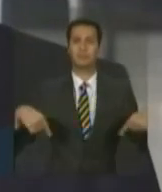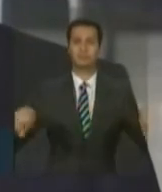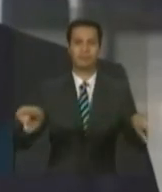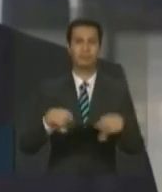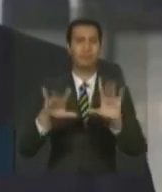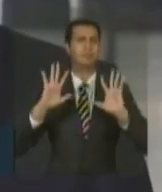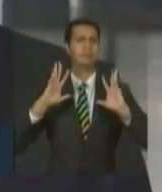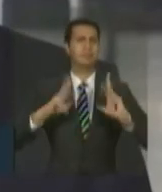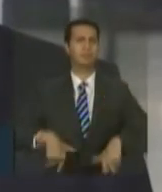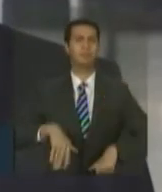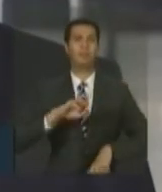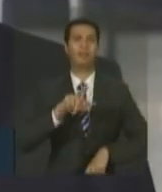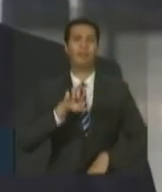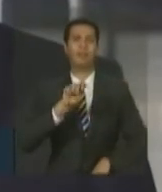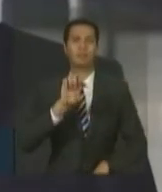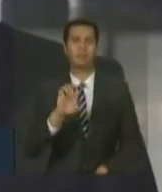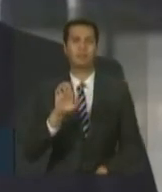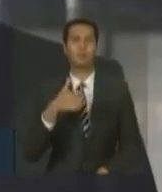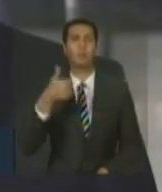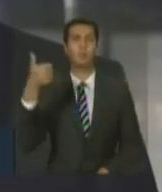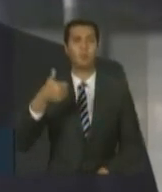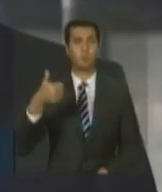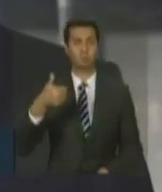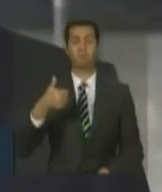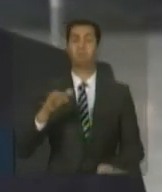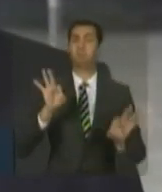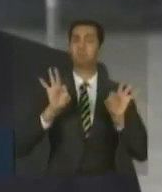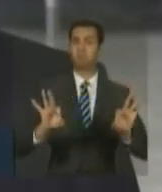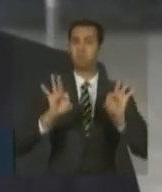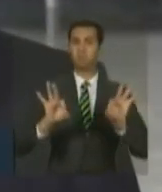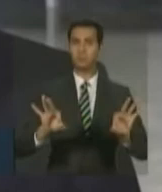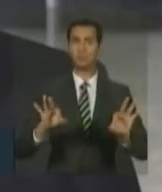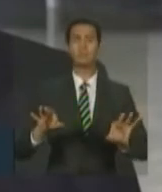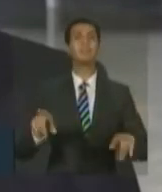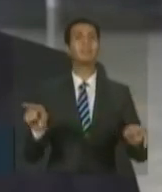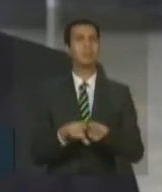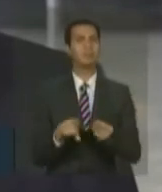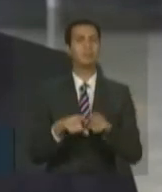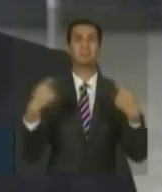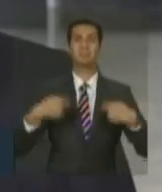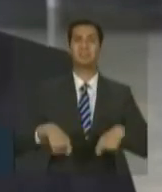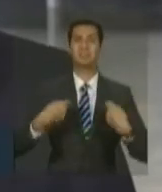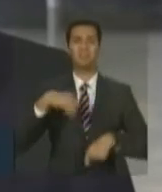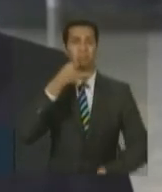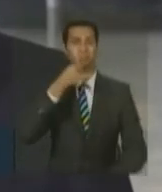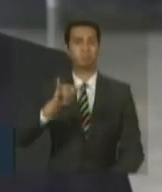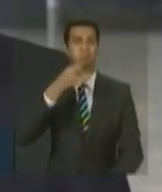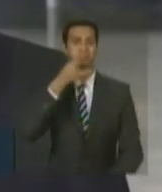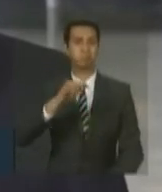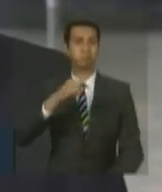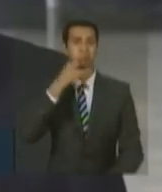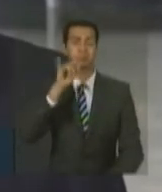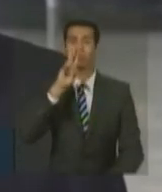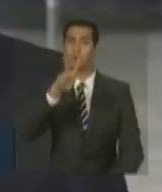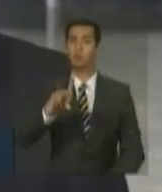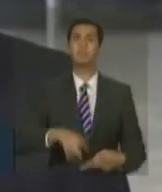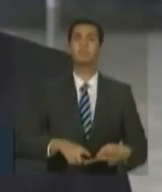extremamente sofisticada, exige muito consumo de energia, muita